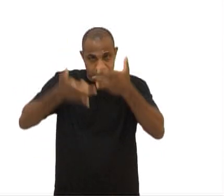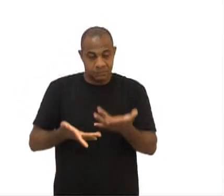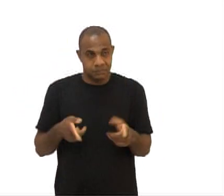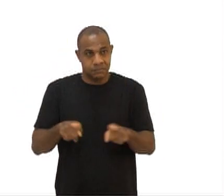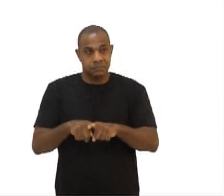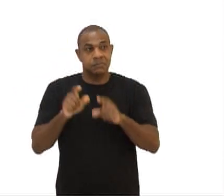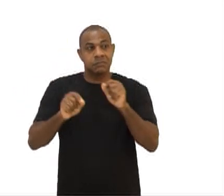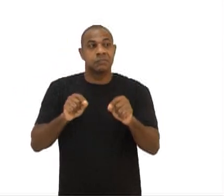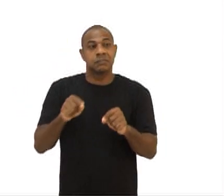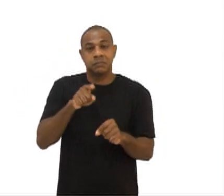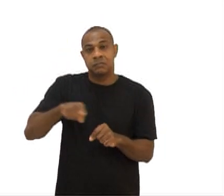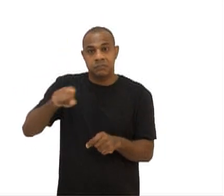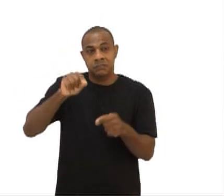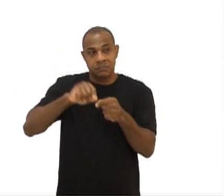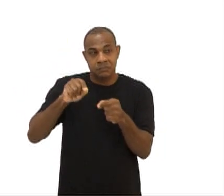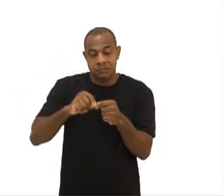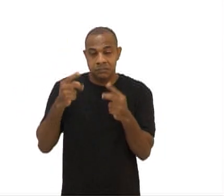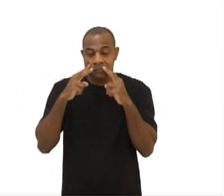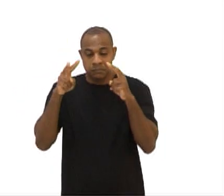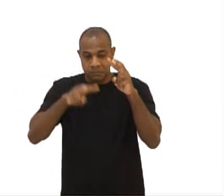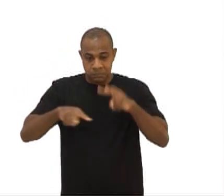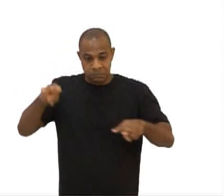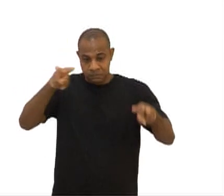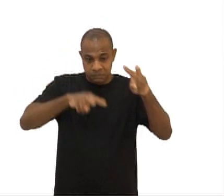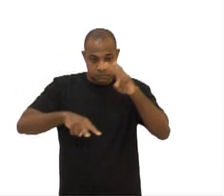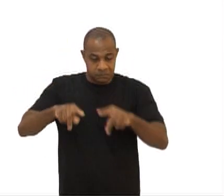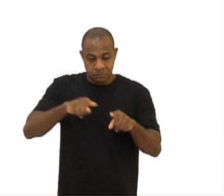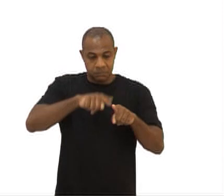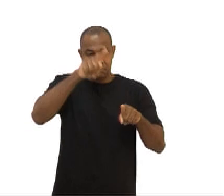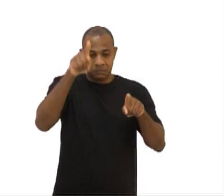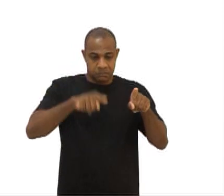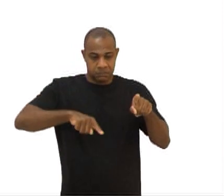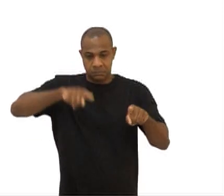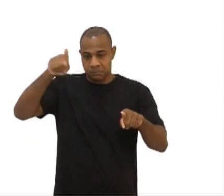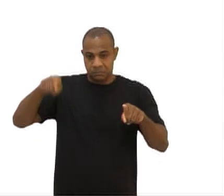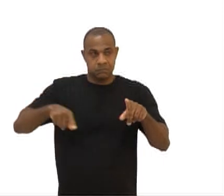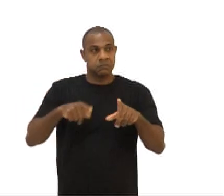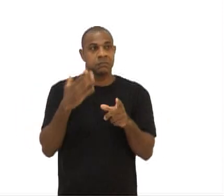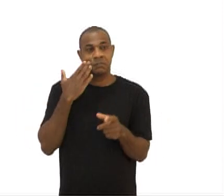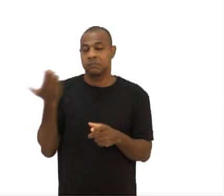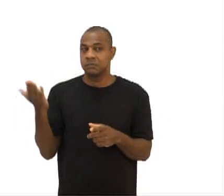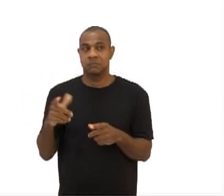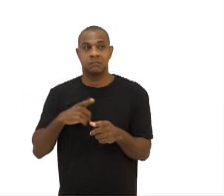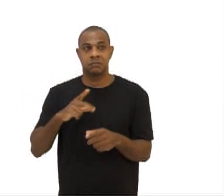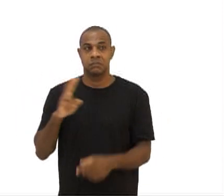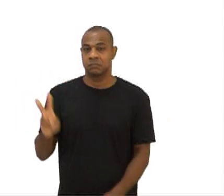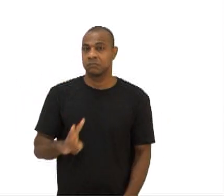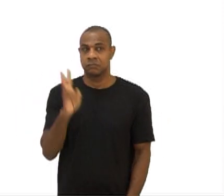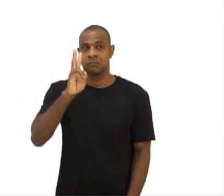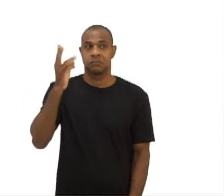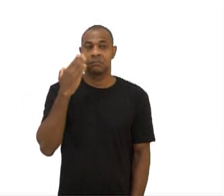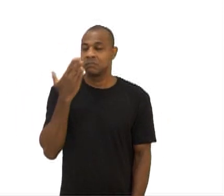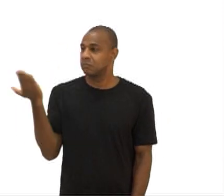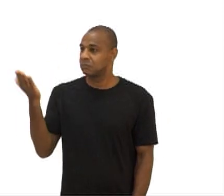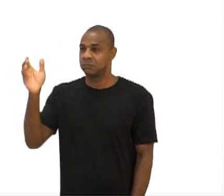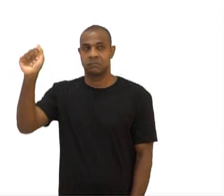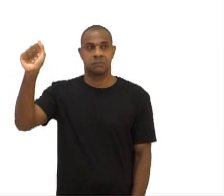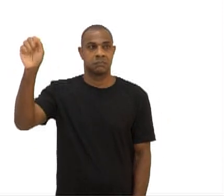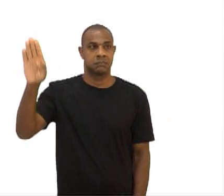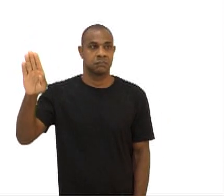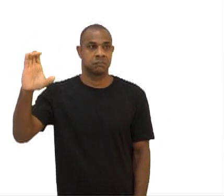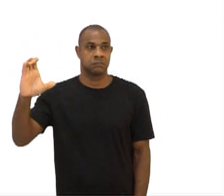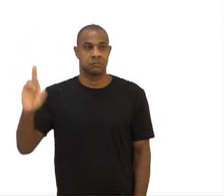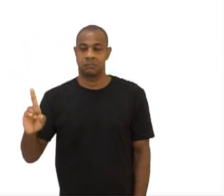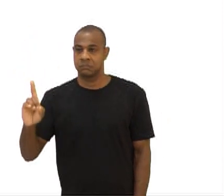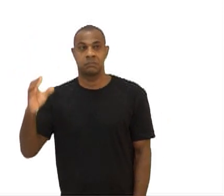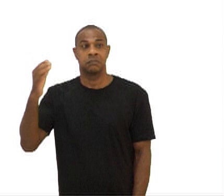falando durante a aula, é para você fazer análise gráfica, certo? Então, aqui o gráfico apresenta todos os valores para você, apresenta uma função seno,